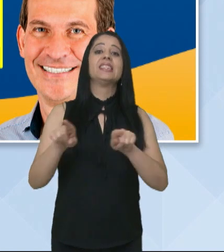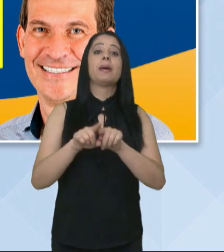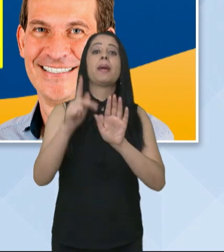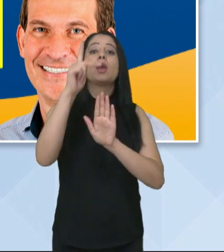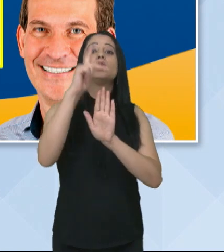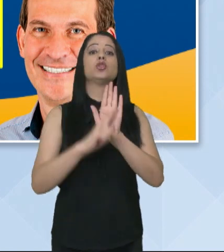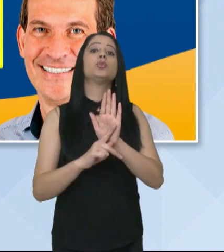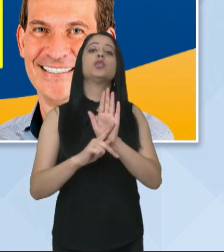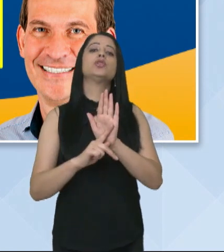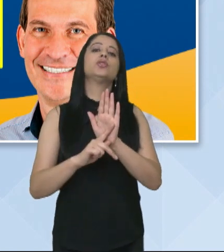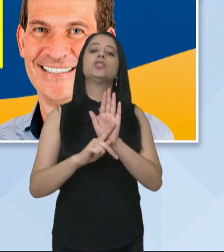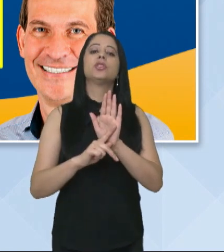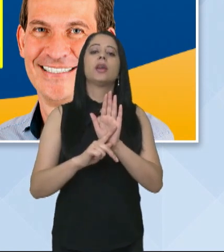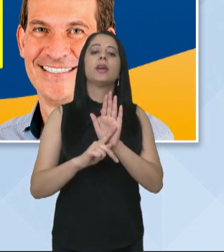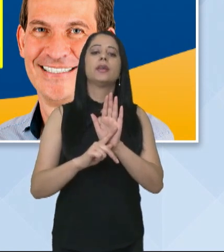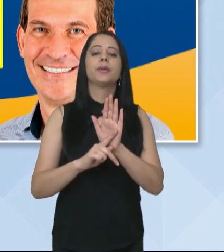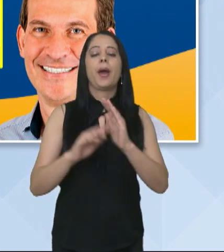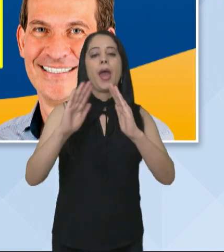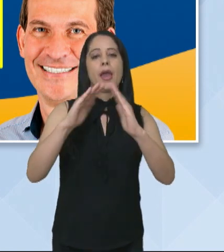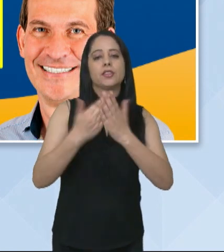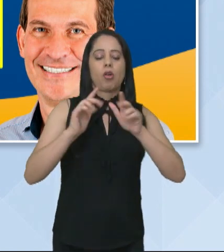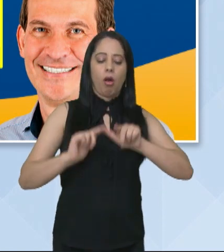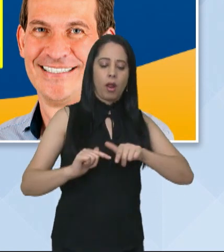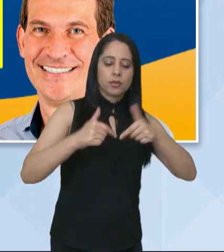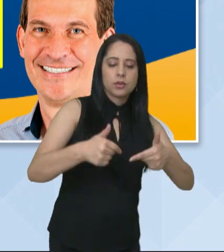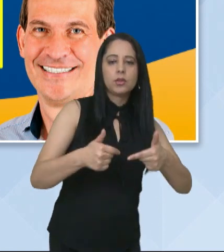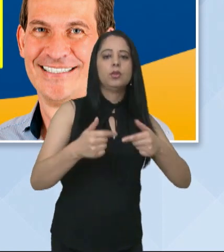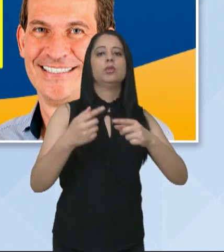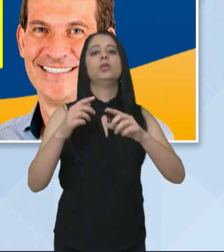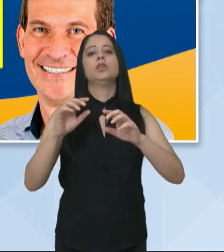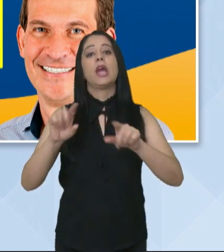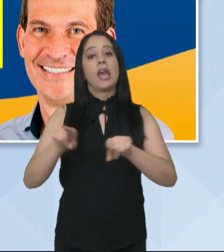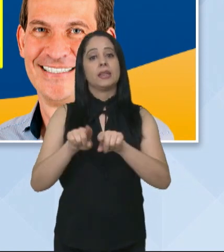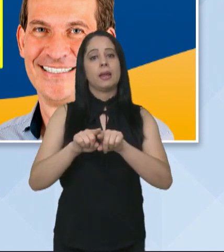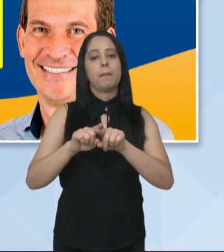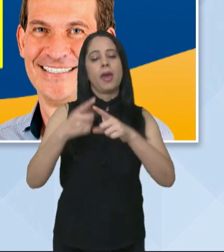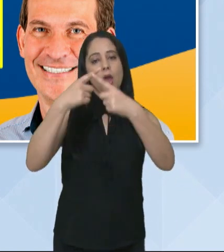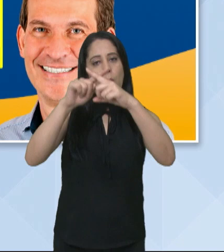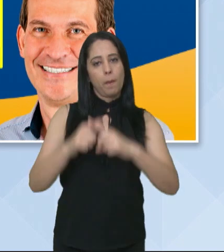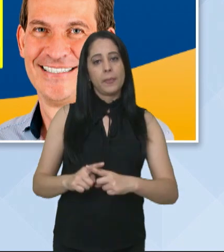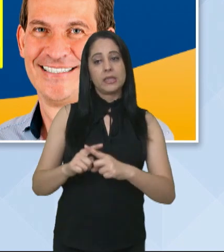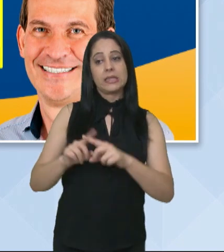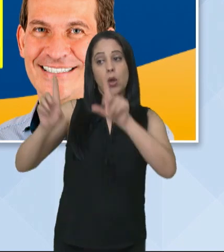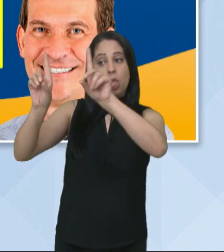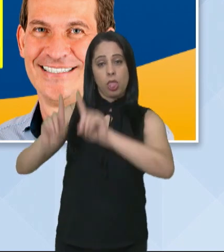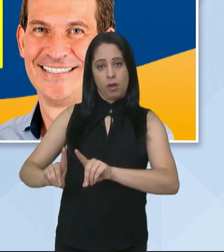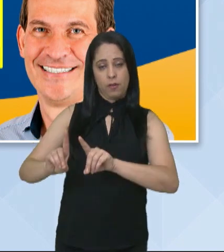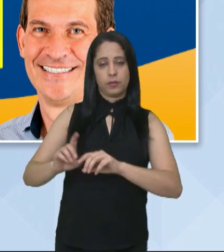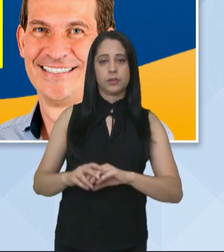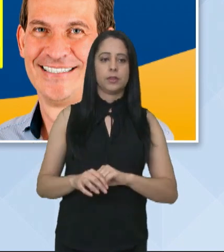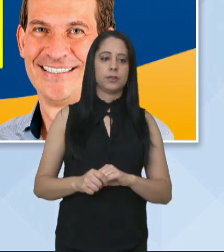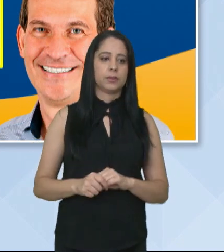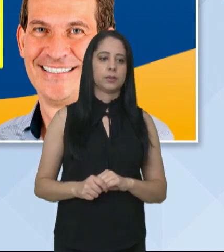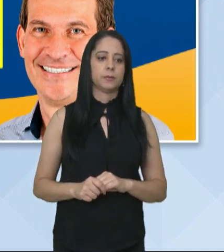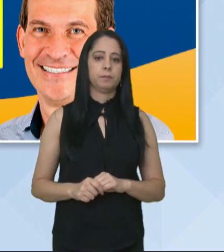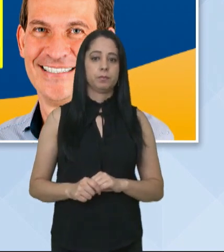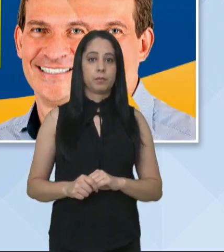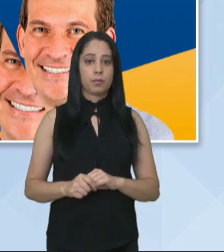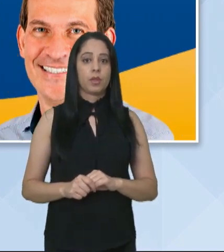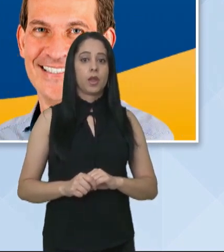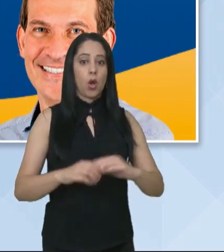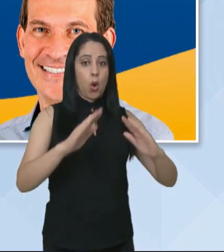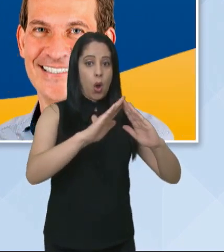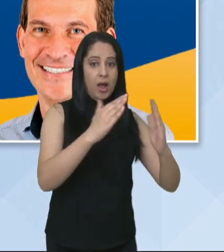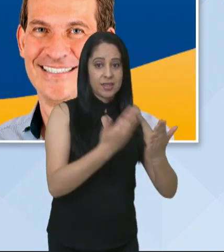projetos extracurriculares, como o Escola Ativa, os jogos escolares paradesportivos. Os jogos escolares estão